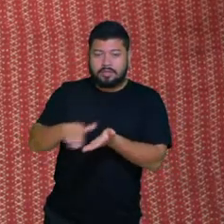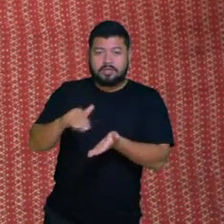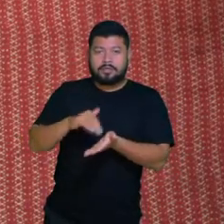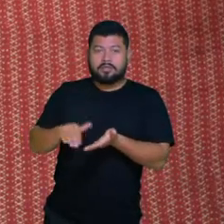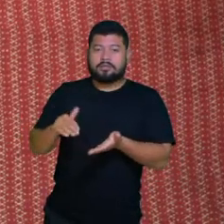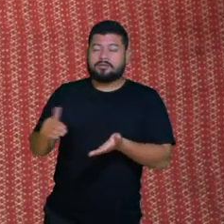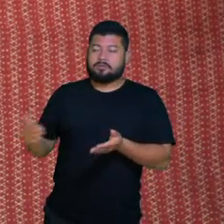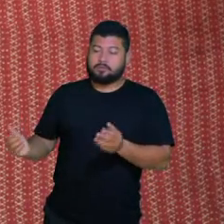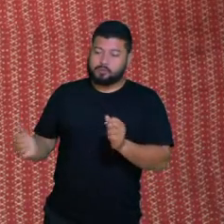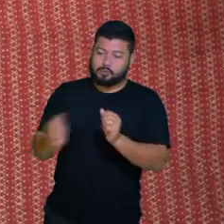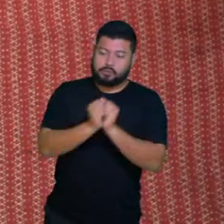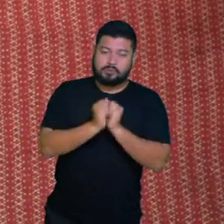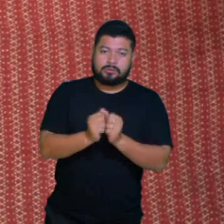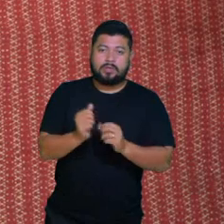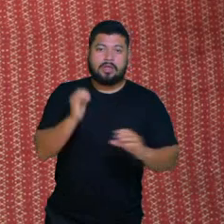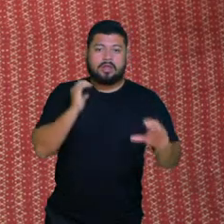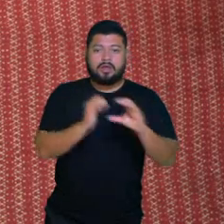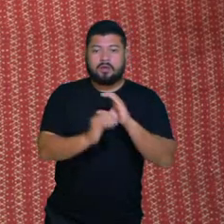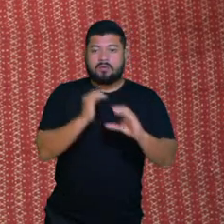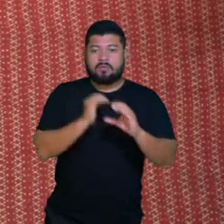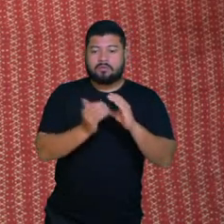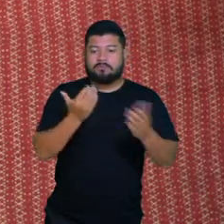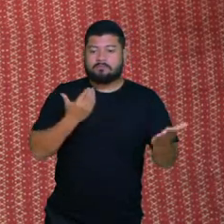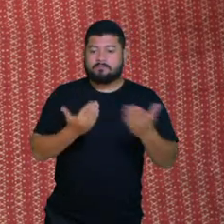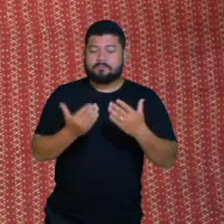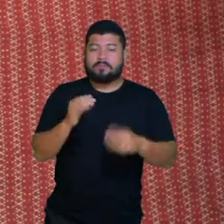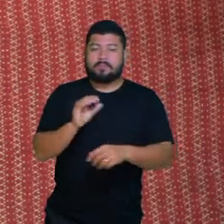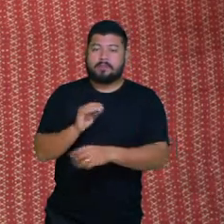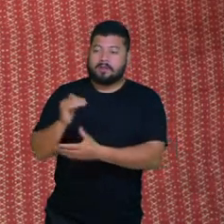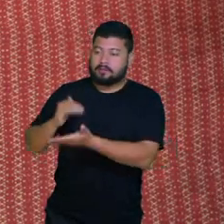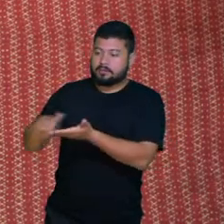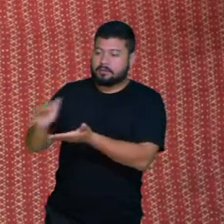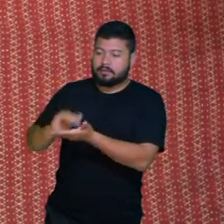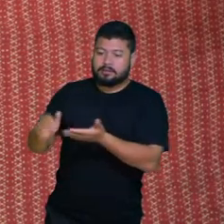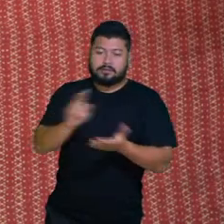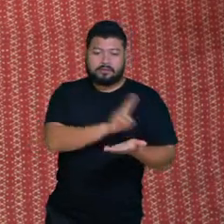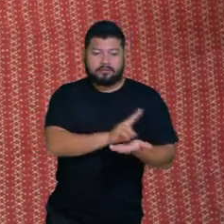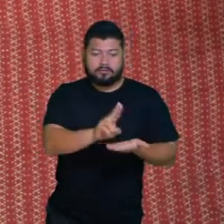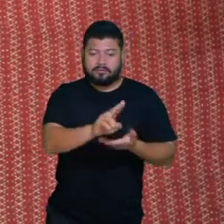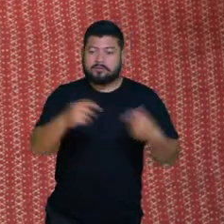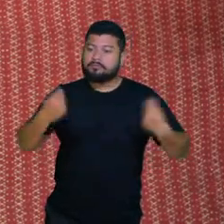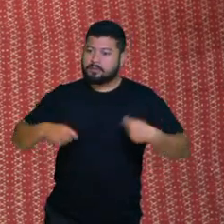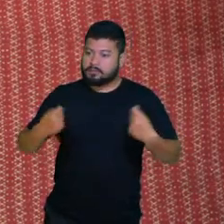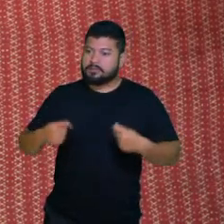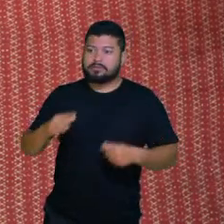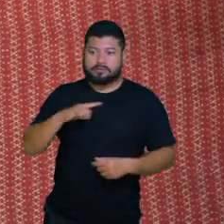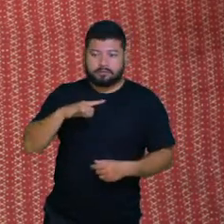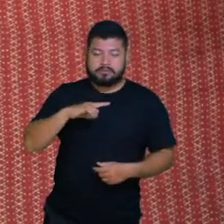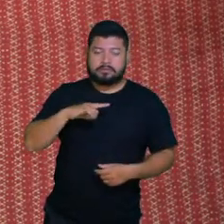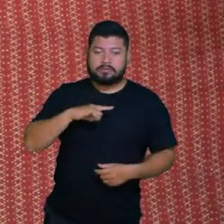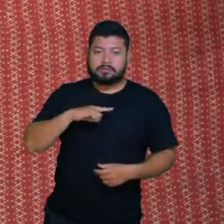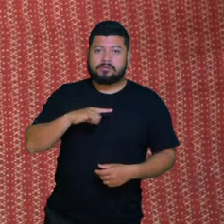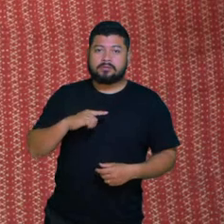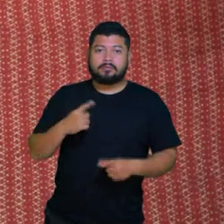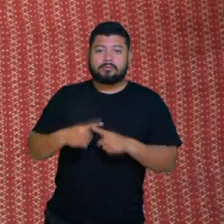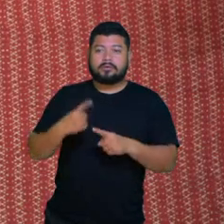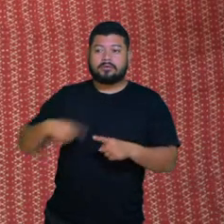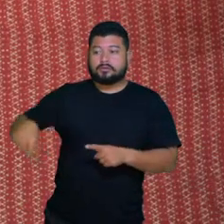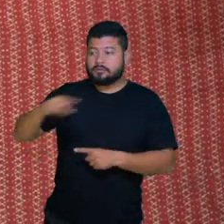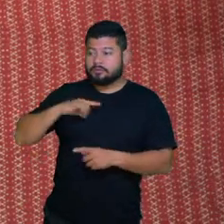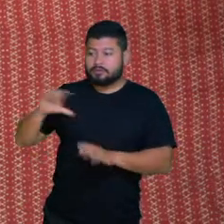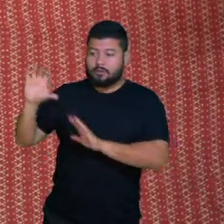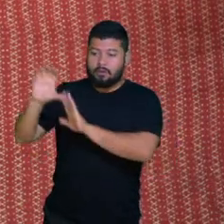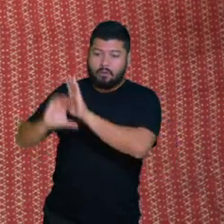acho que essa comunicação entre secretarias e universidades tem que acontecer porque nós temos um currículo nós